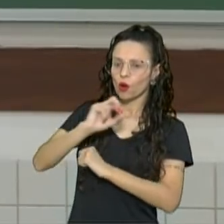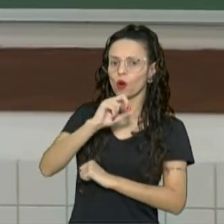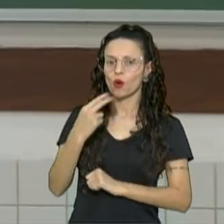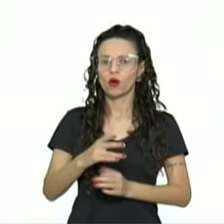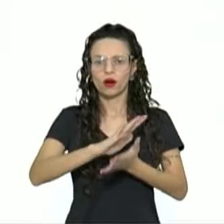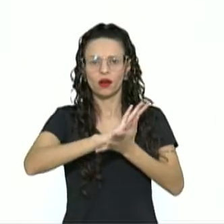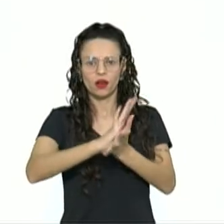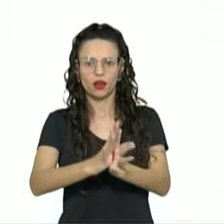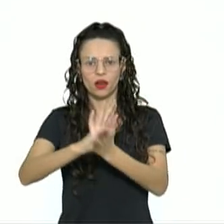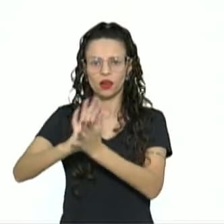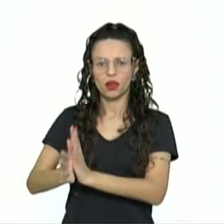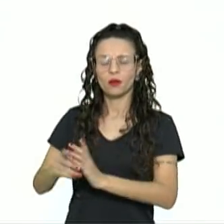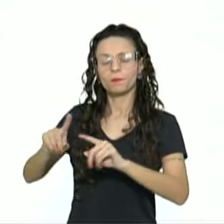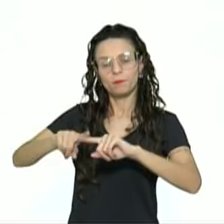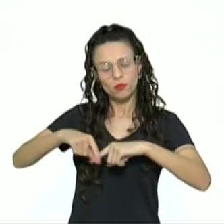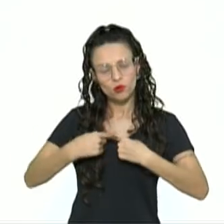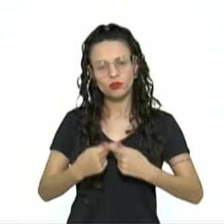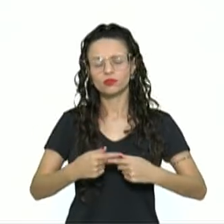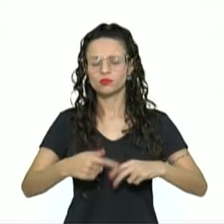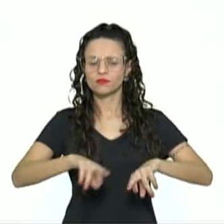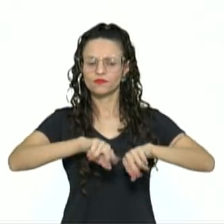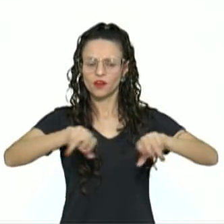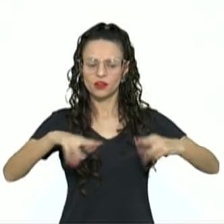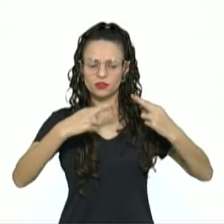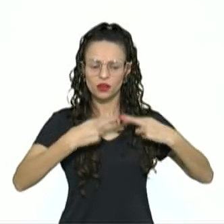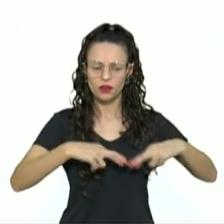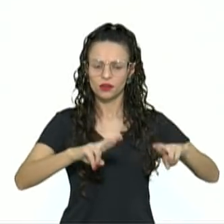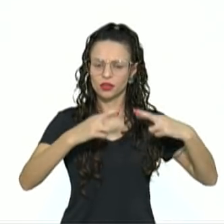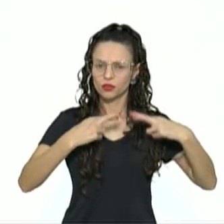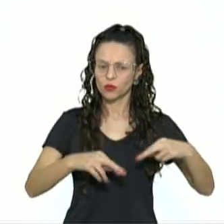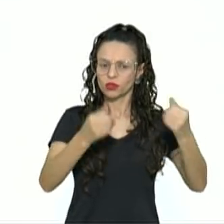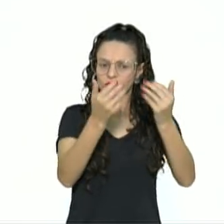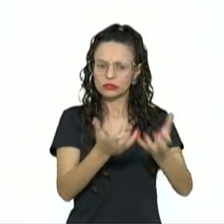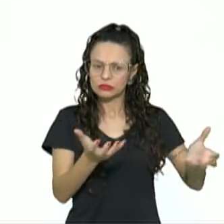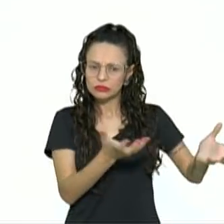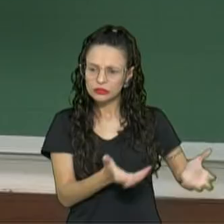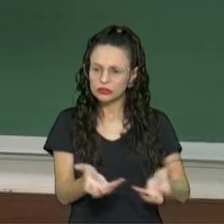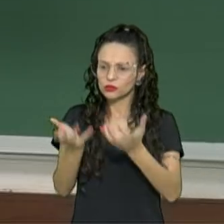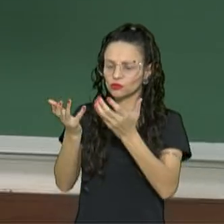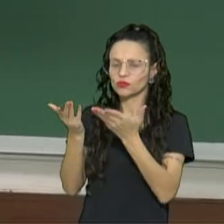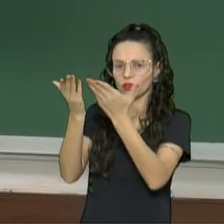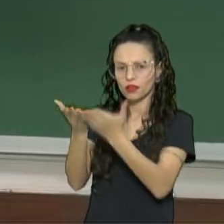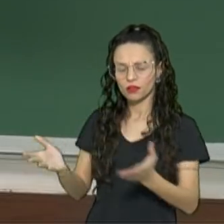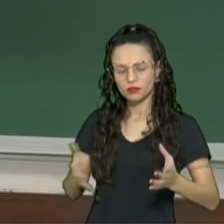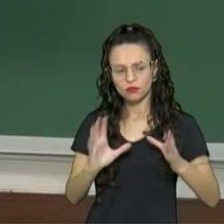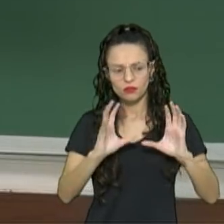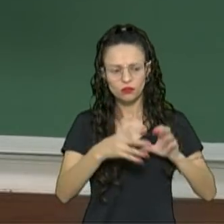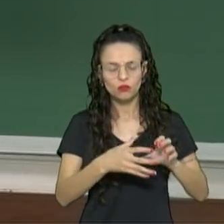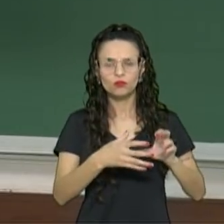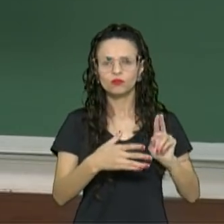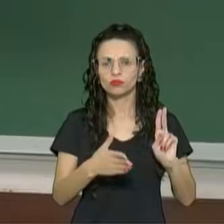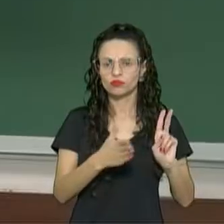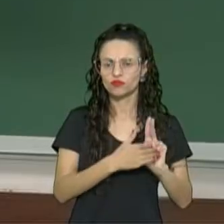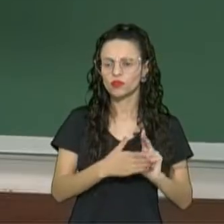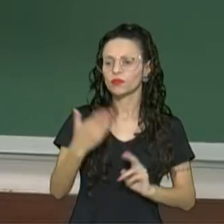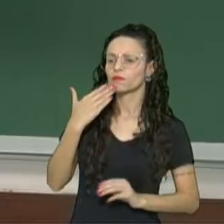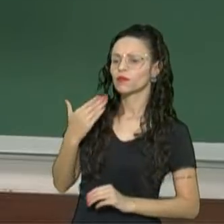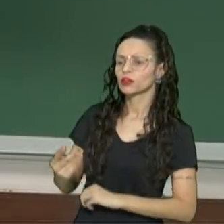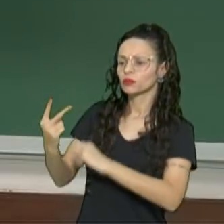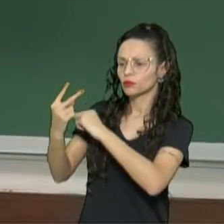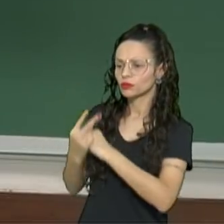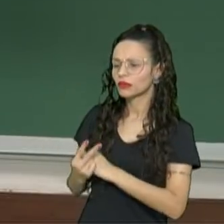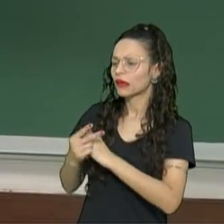Por isso, há vários rituais dedicados a eles em grupos indígenas, né? Como uma forma de pedir proteção para que eles